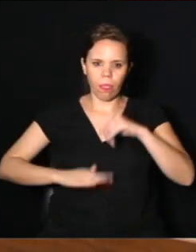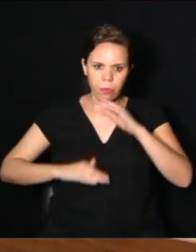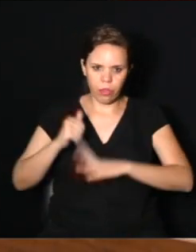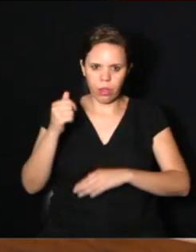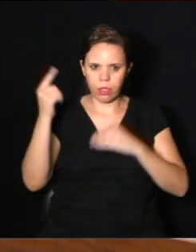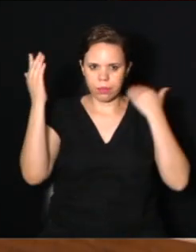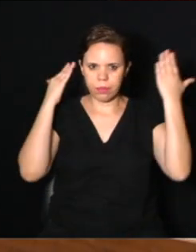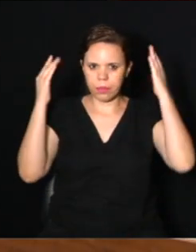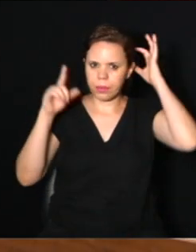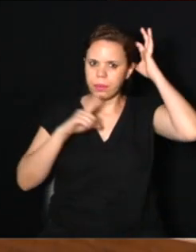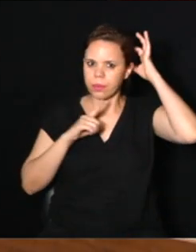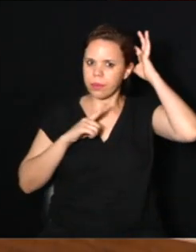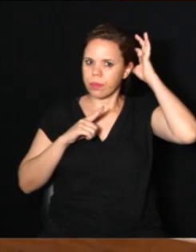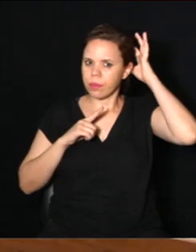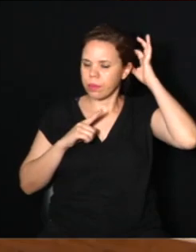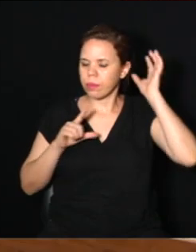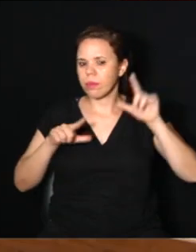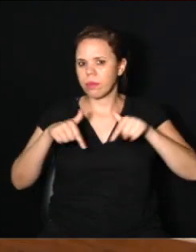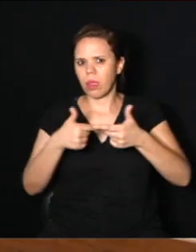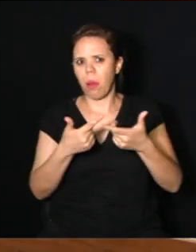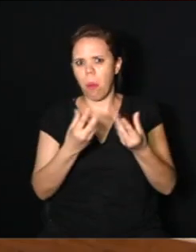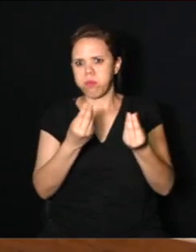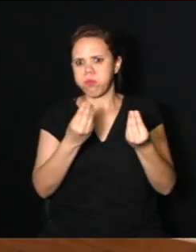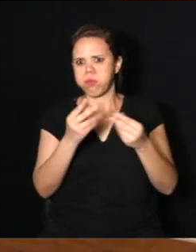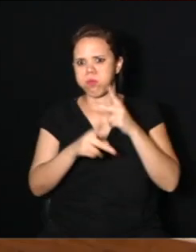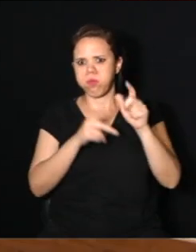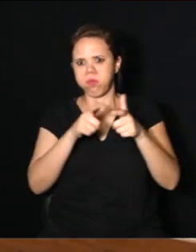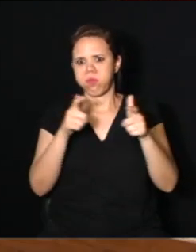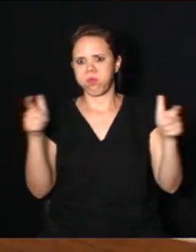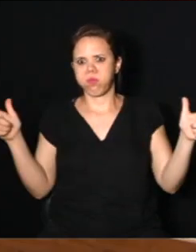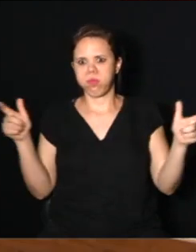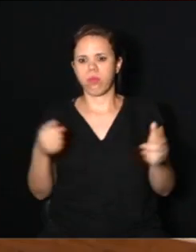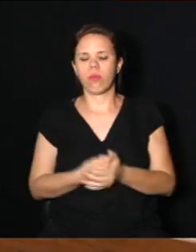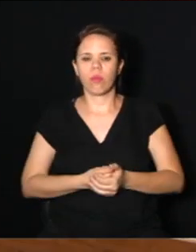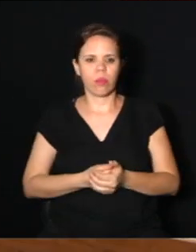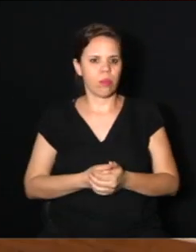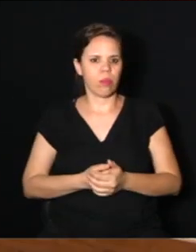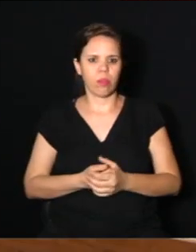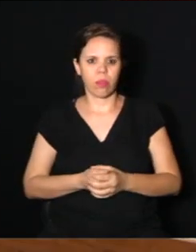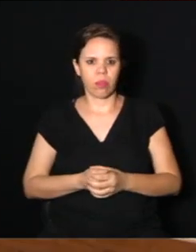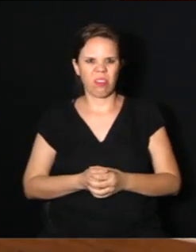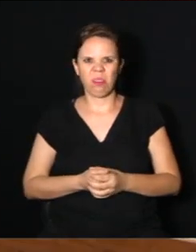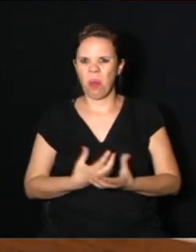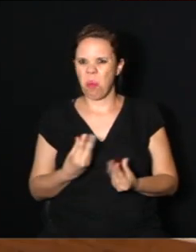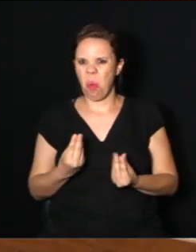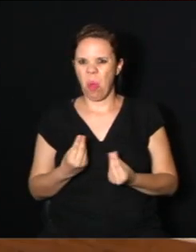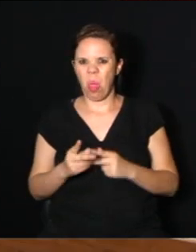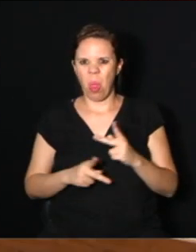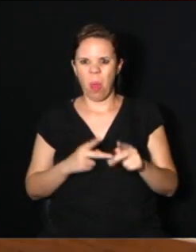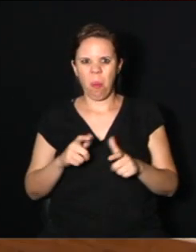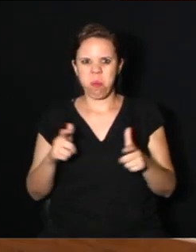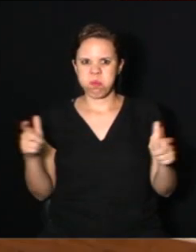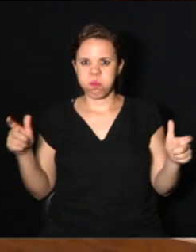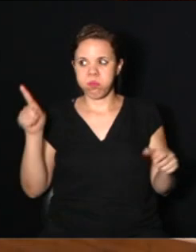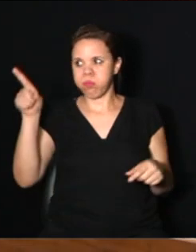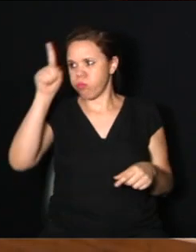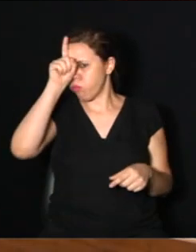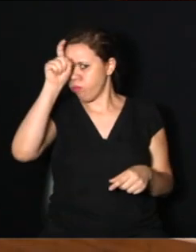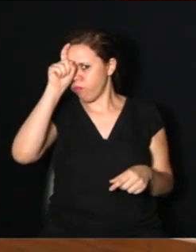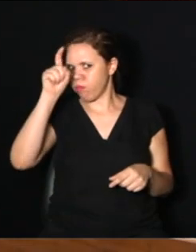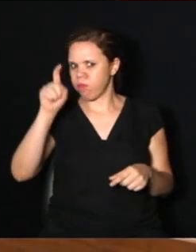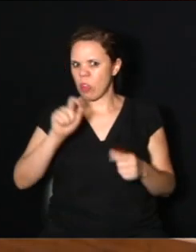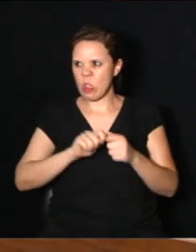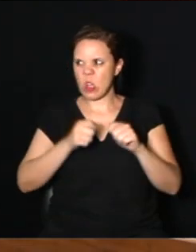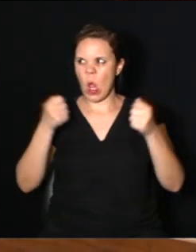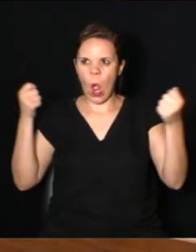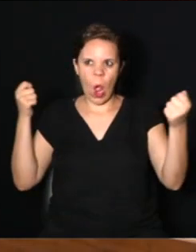psicologia, que atuam com uma demanda absolutamente, vamos dizer, imensa. Vocês imaginem o que é naquele hospital enorme, com